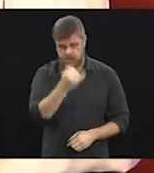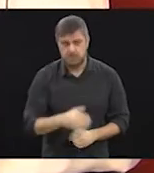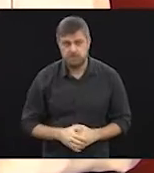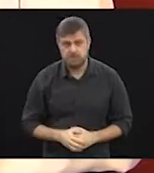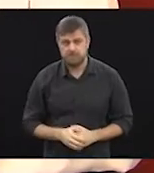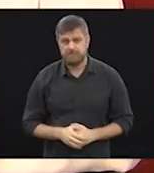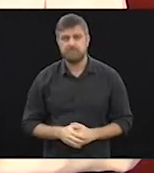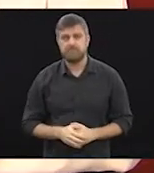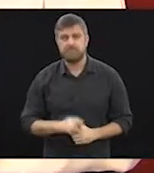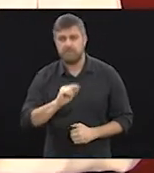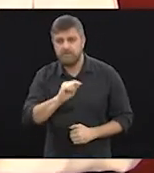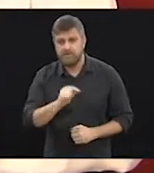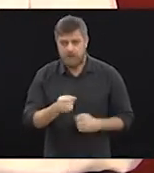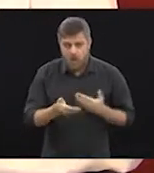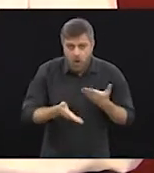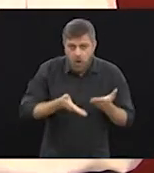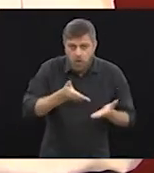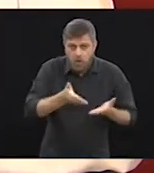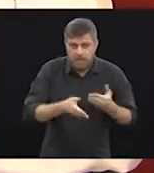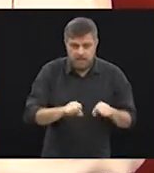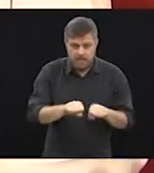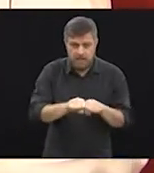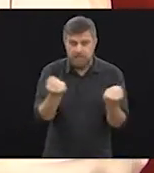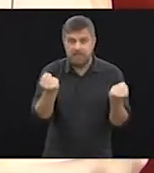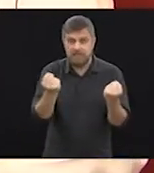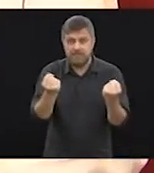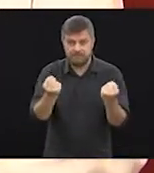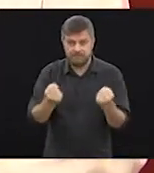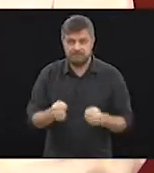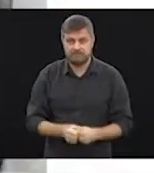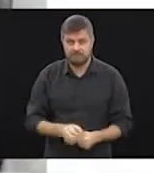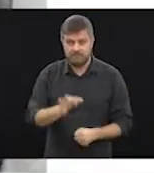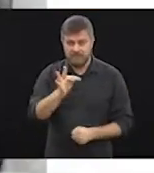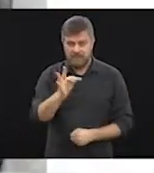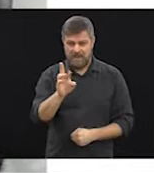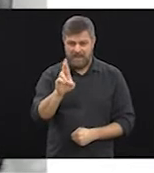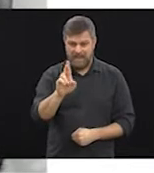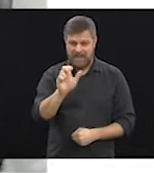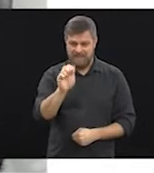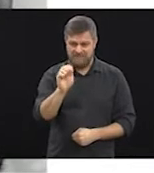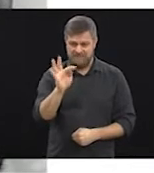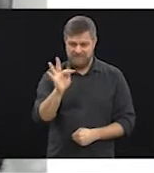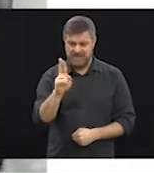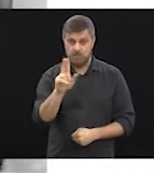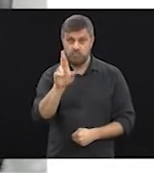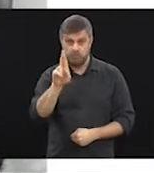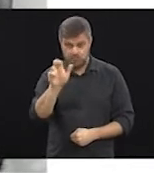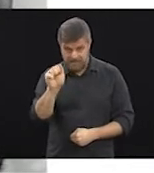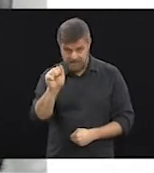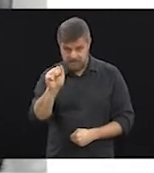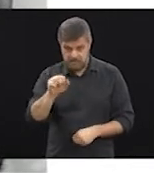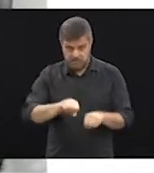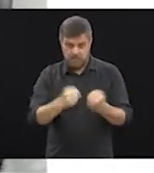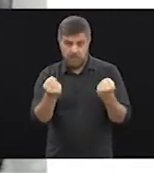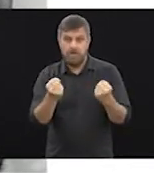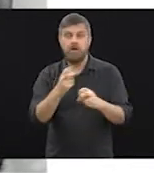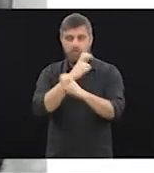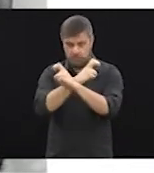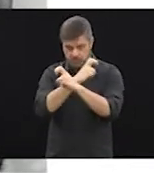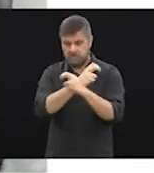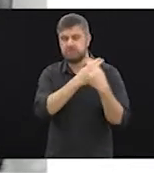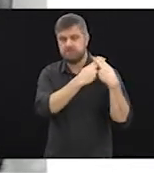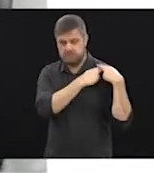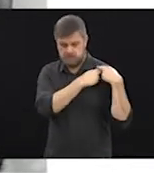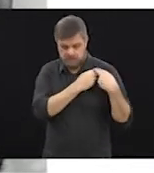muito importante, é o tratamento das fraturas. Então, toda fratura é tratada por um